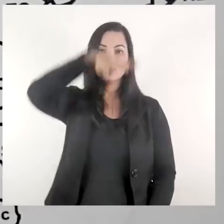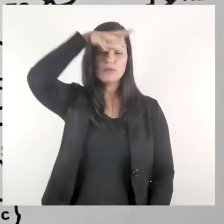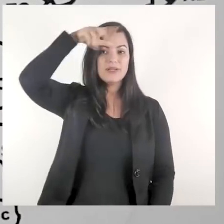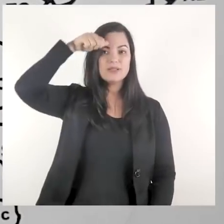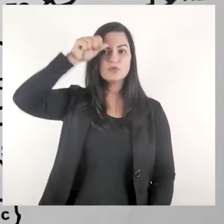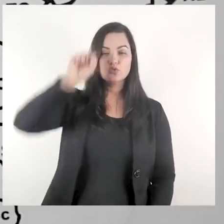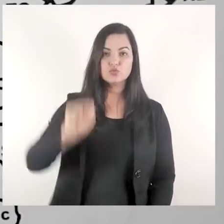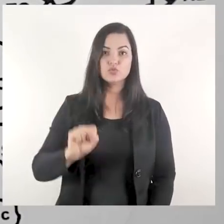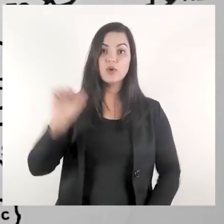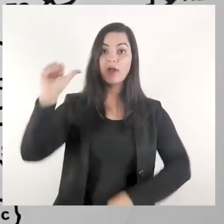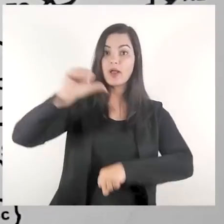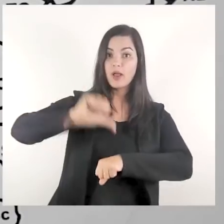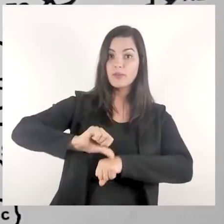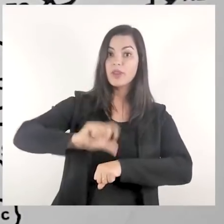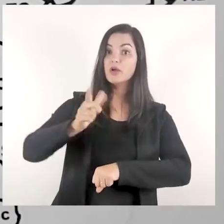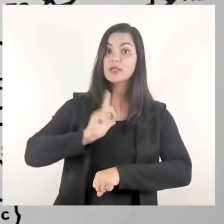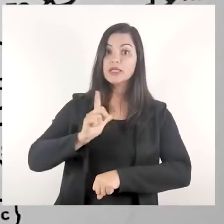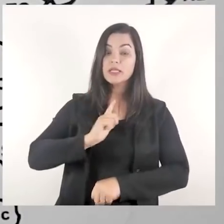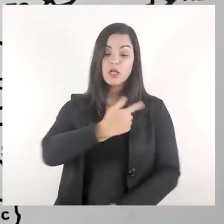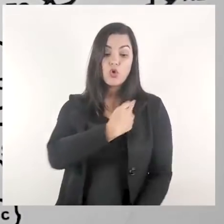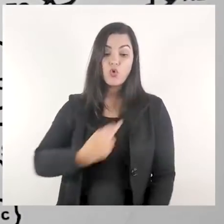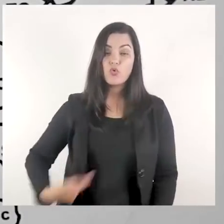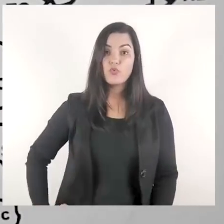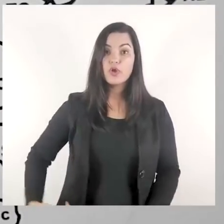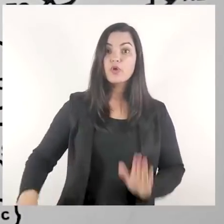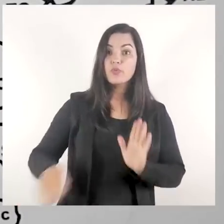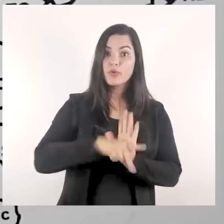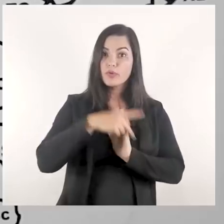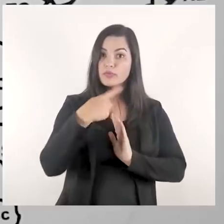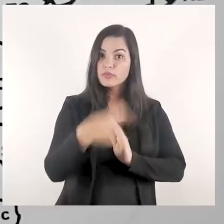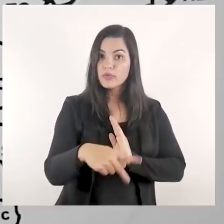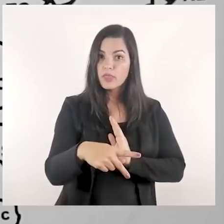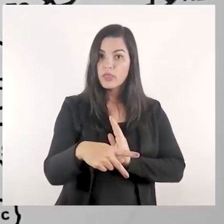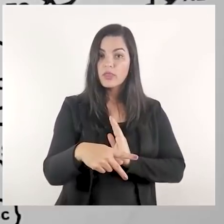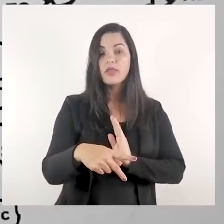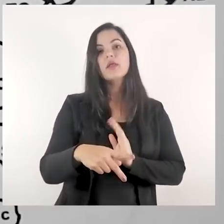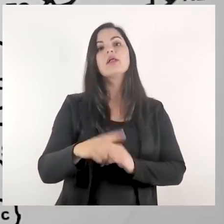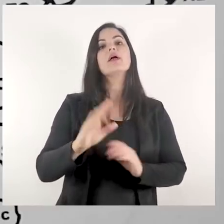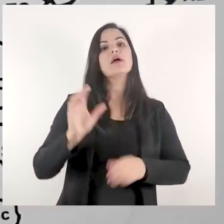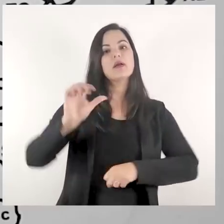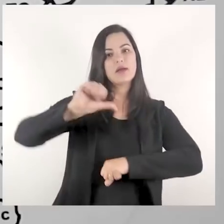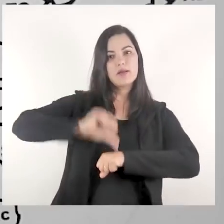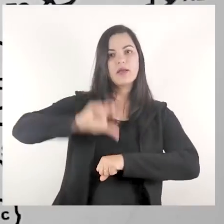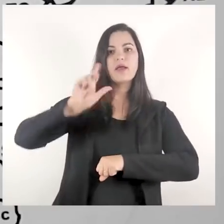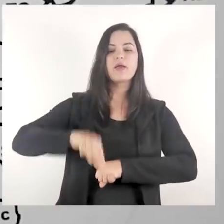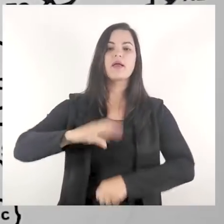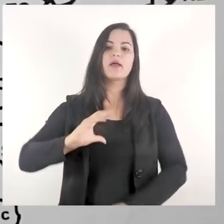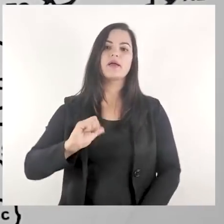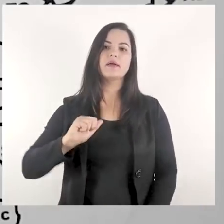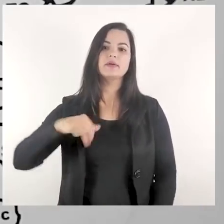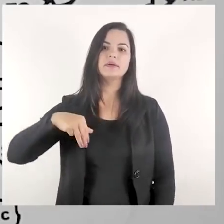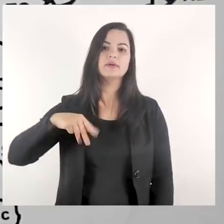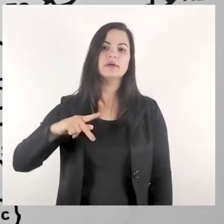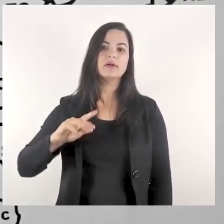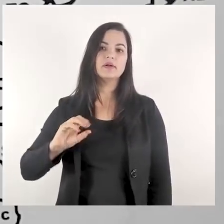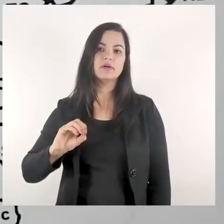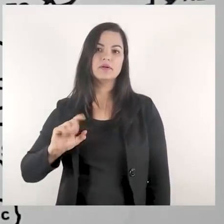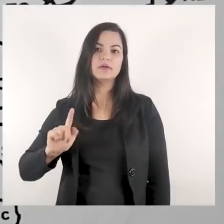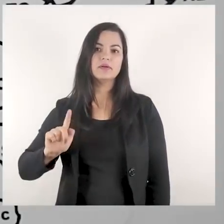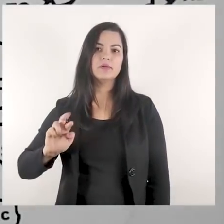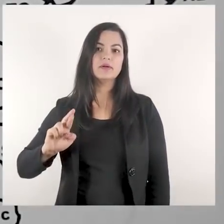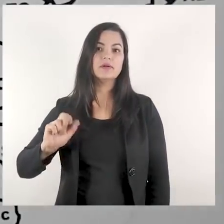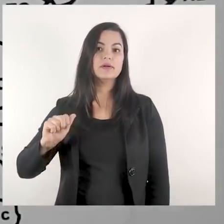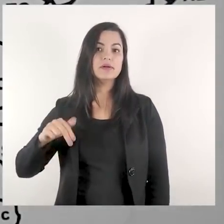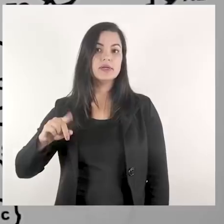Sul, onde está o governo do estado do Mato Grosso do Sul, a capital é Campo Grande. Quando